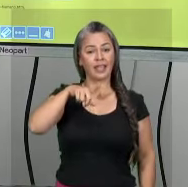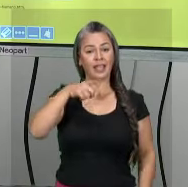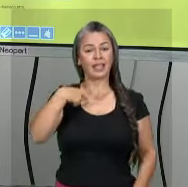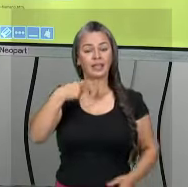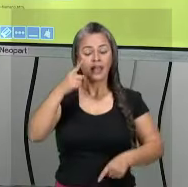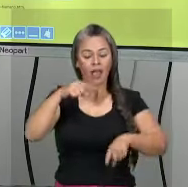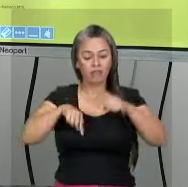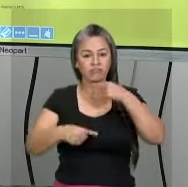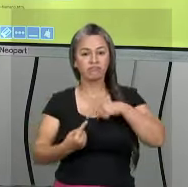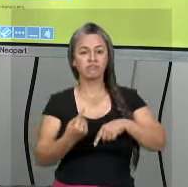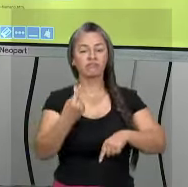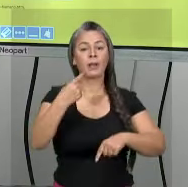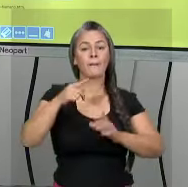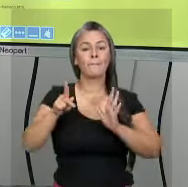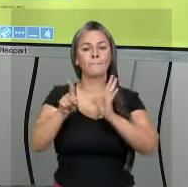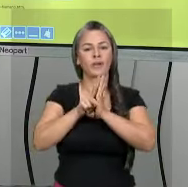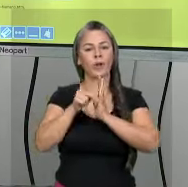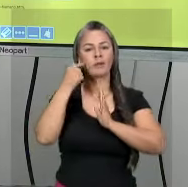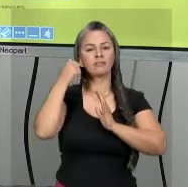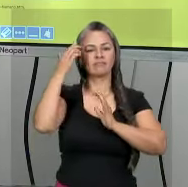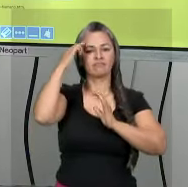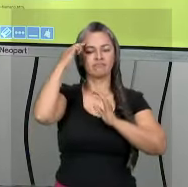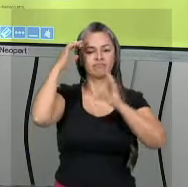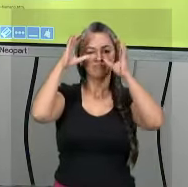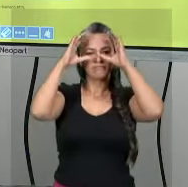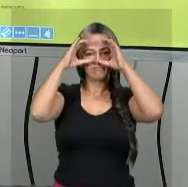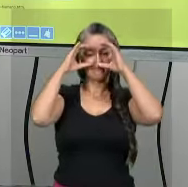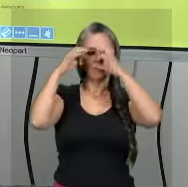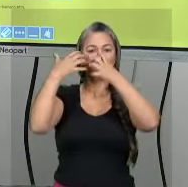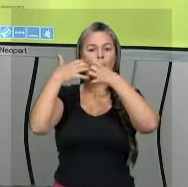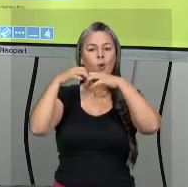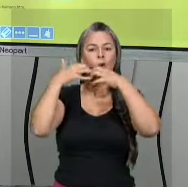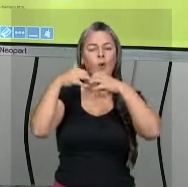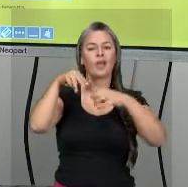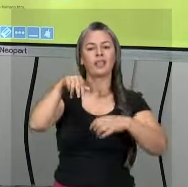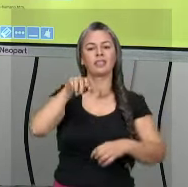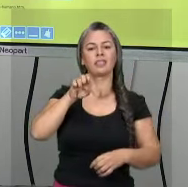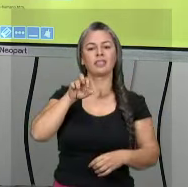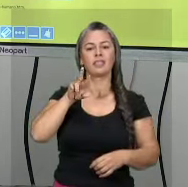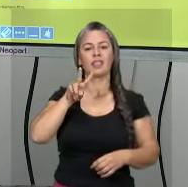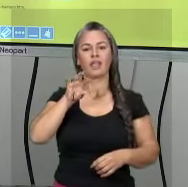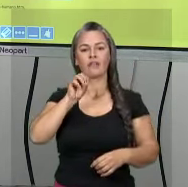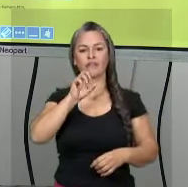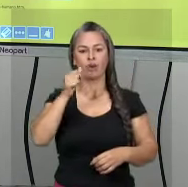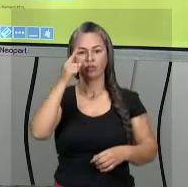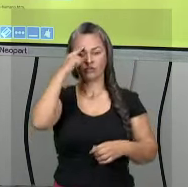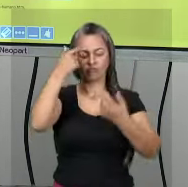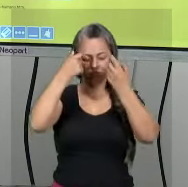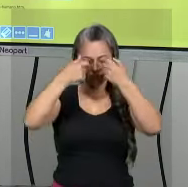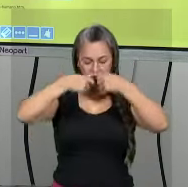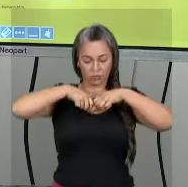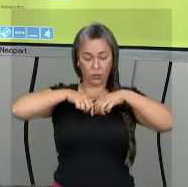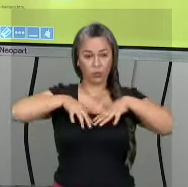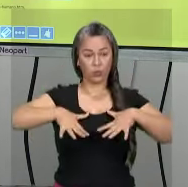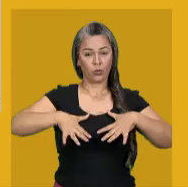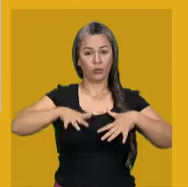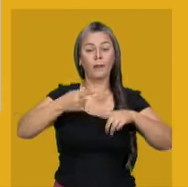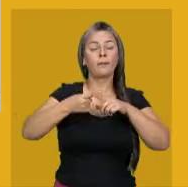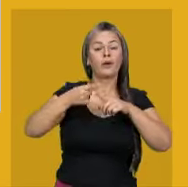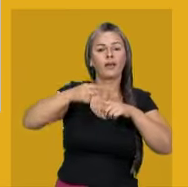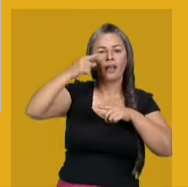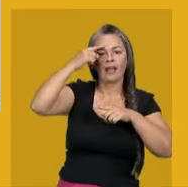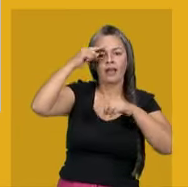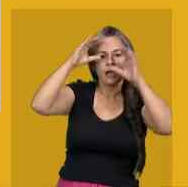Por quê? Porque ele vai proteger o nosso sistema nervoso. Veja bem, o crânio vai proteger o